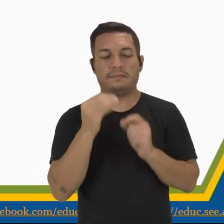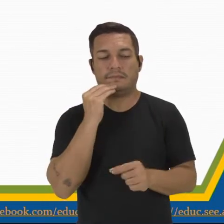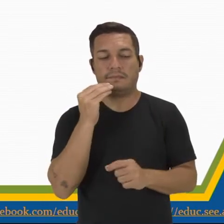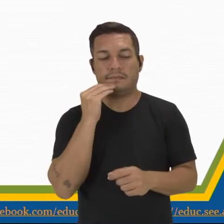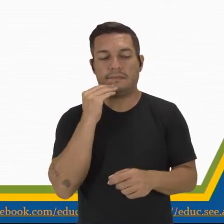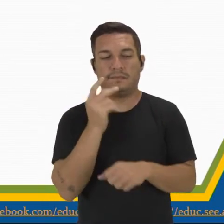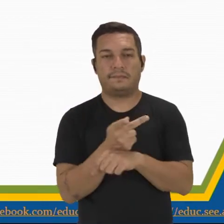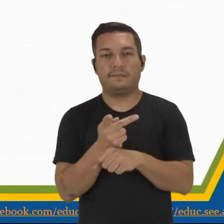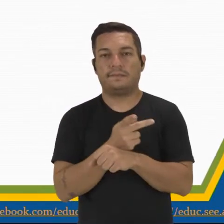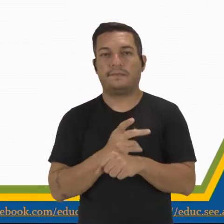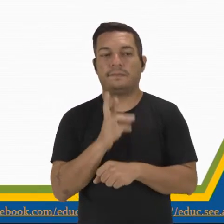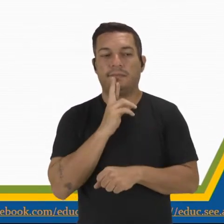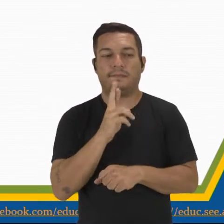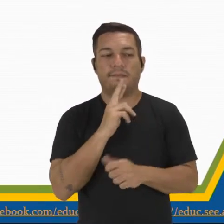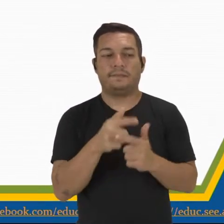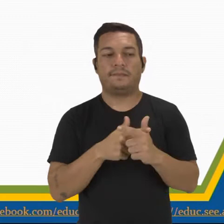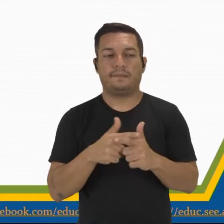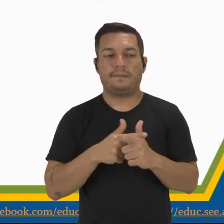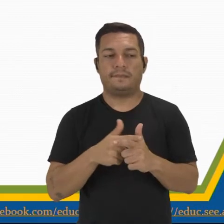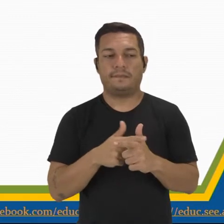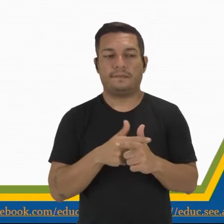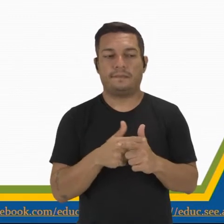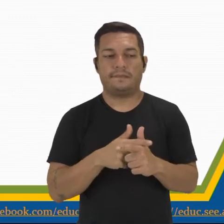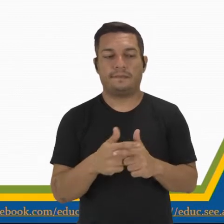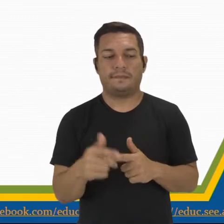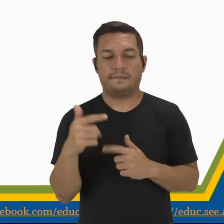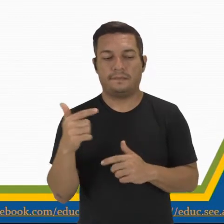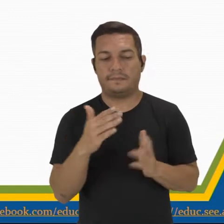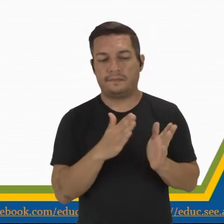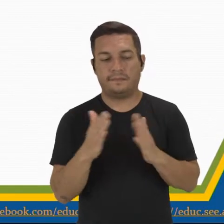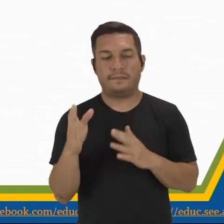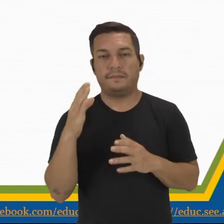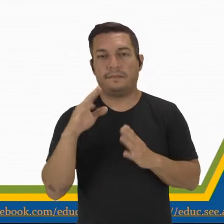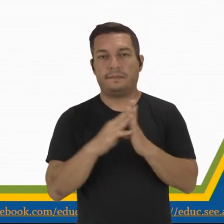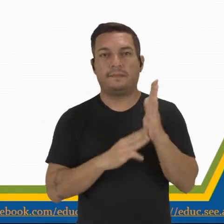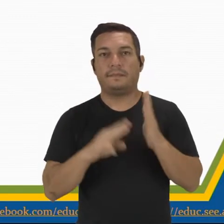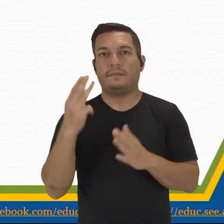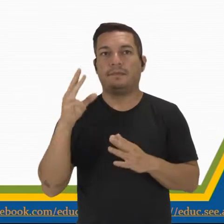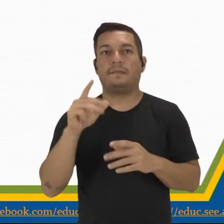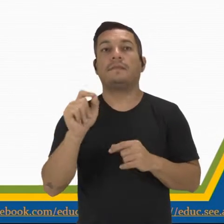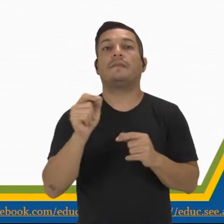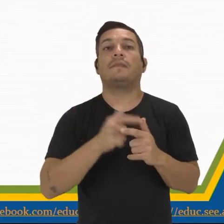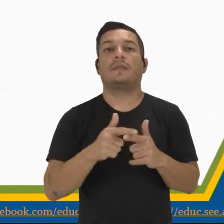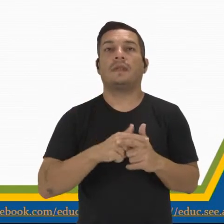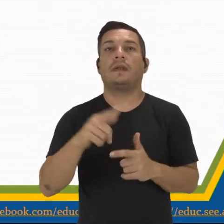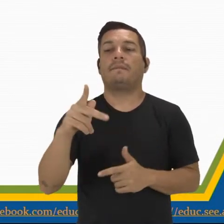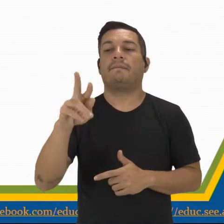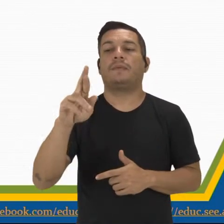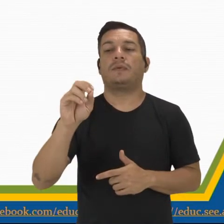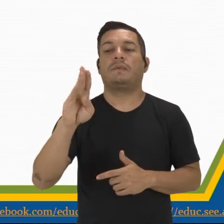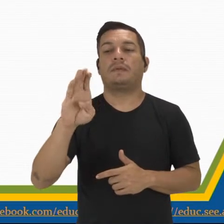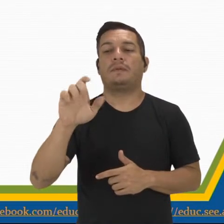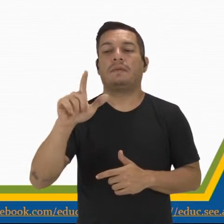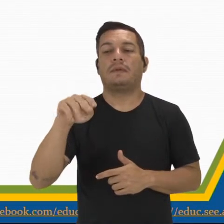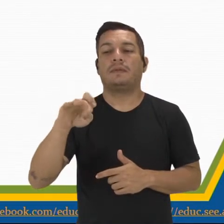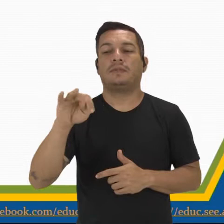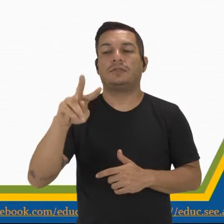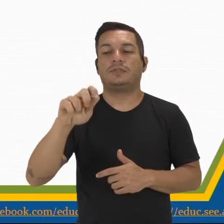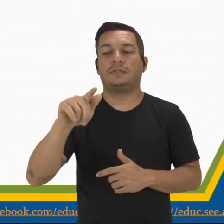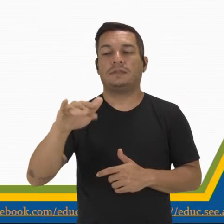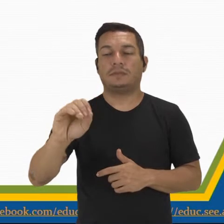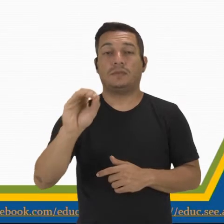vai buscar as respostas para o seu problema. Então, o segundo passo do método científico é a problematização,